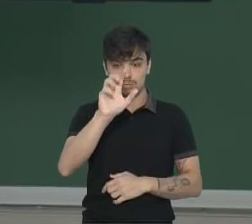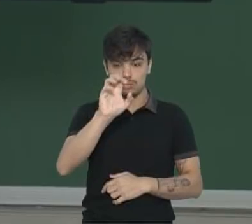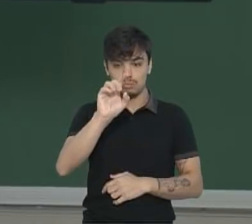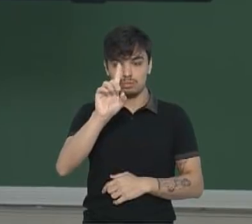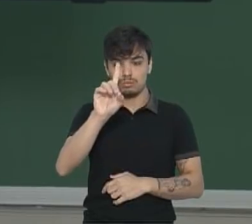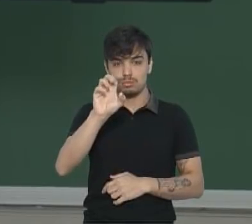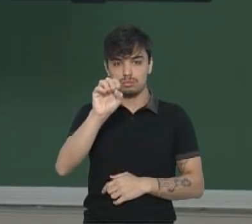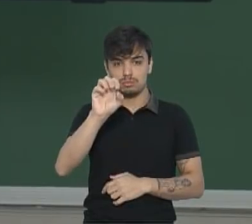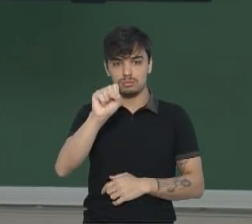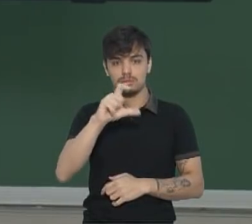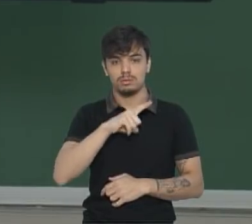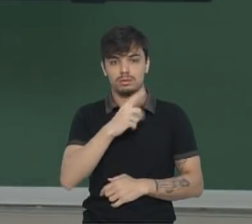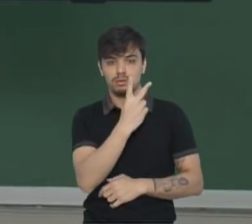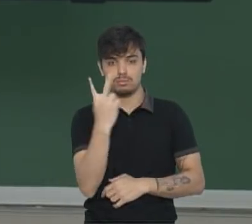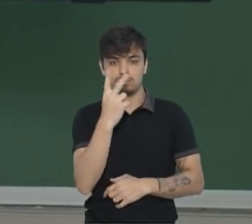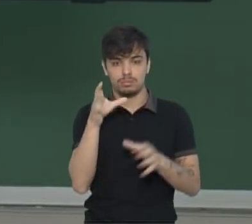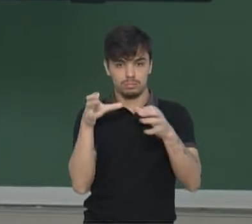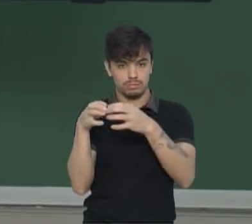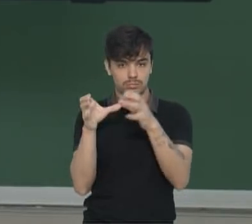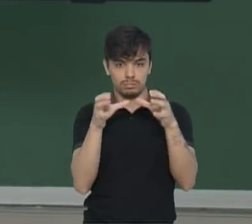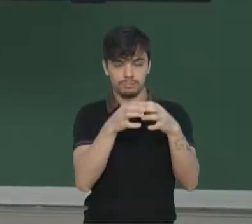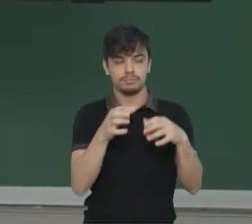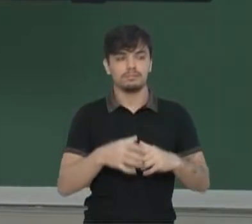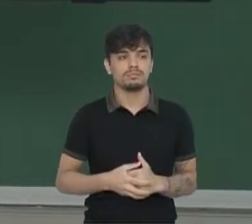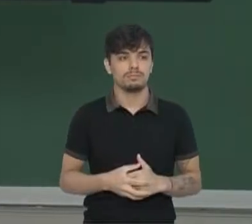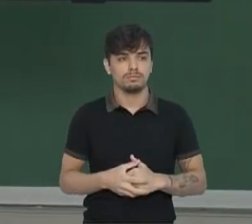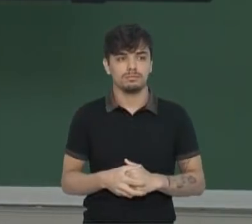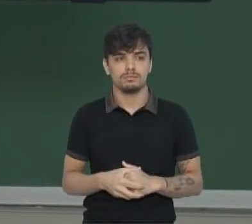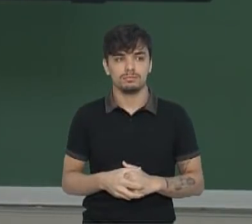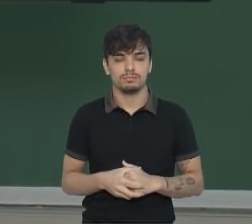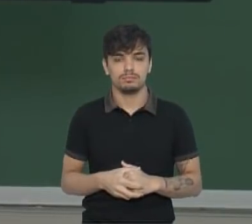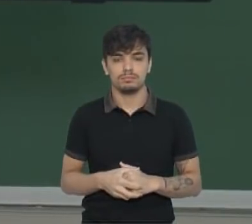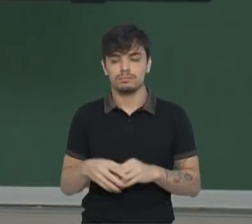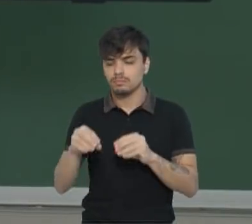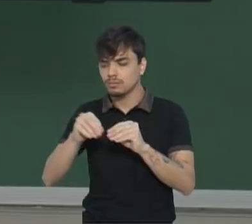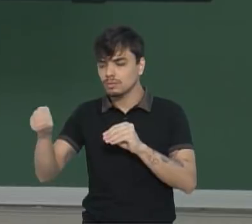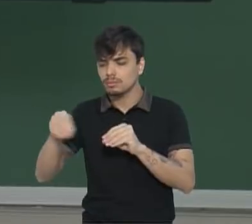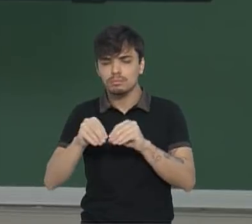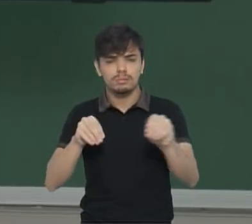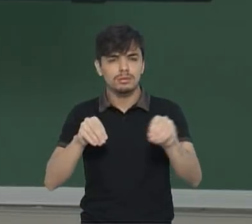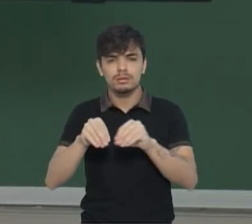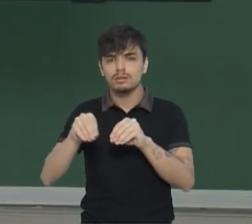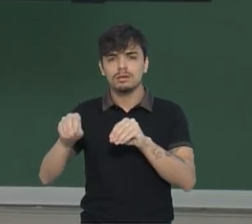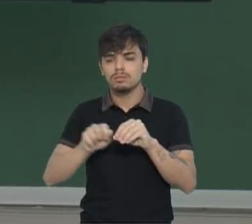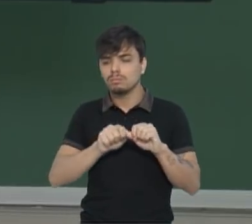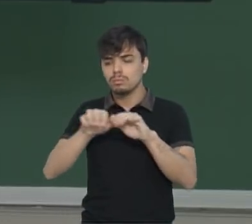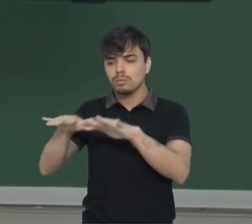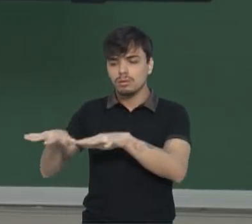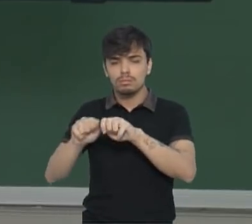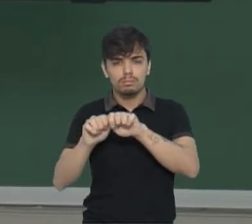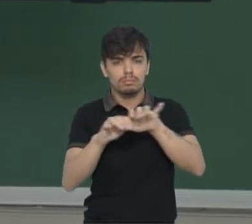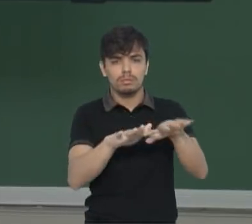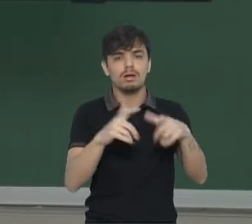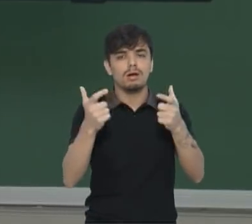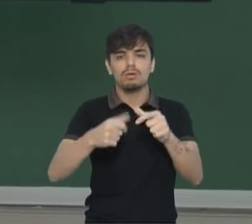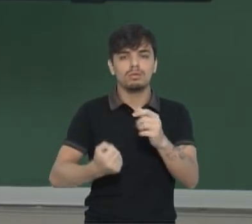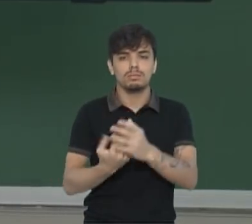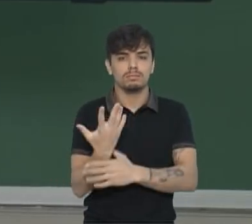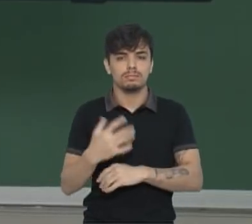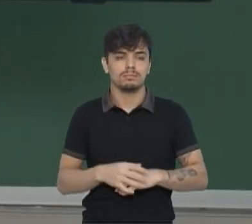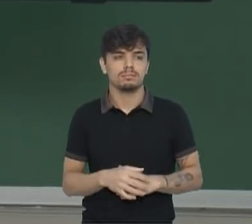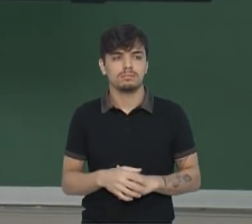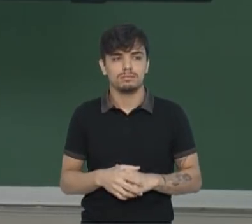visigodos, ostrogodos. Tá? As migrações godas, como é que eles ocuparam o território, da onde eles saíram? Então,